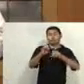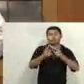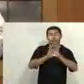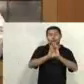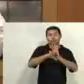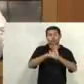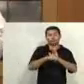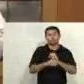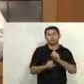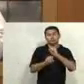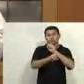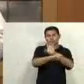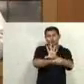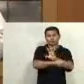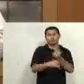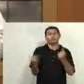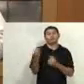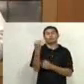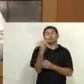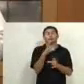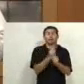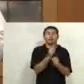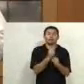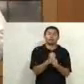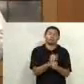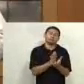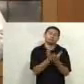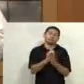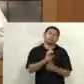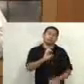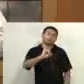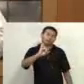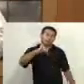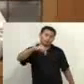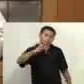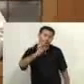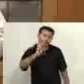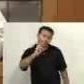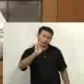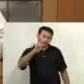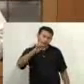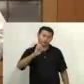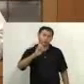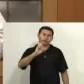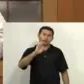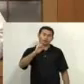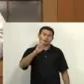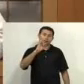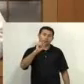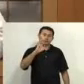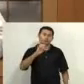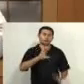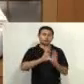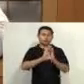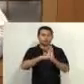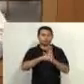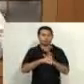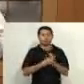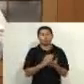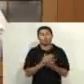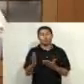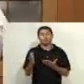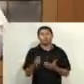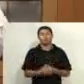conceito, esse slide seria importante para fins de cálculo de inferência estatística, né, numa teleaula posterior. Como esse conceito, a partir